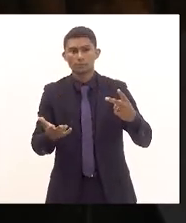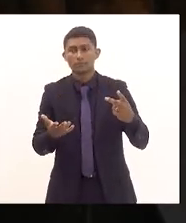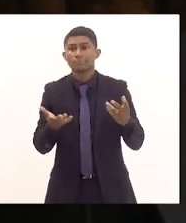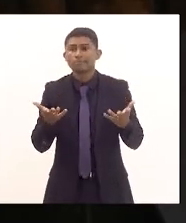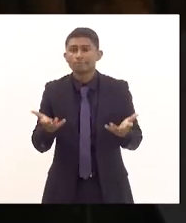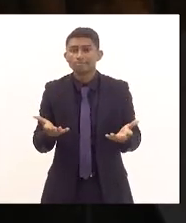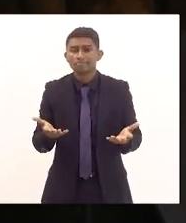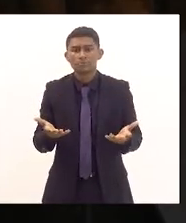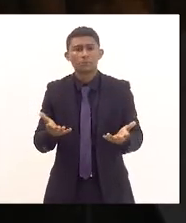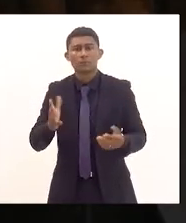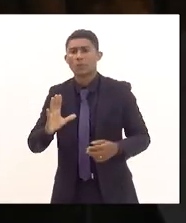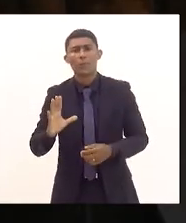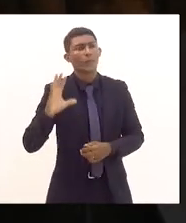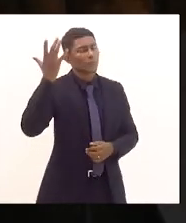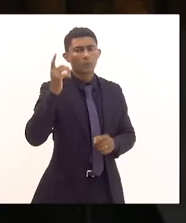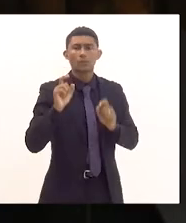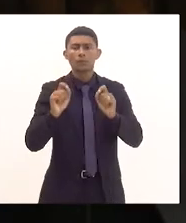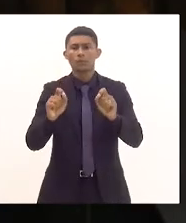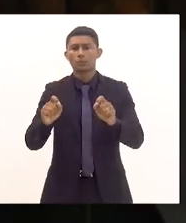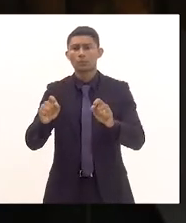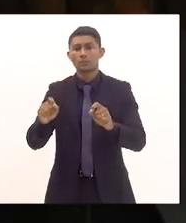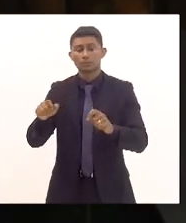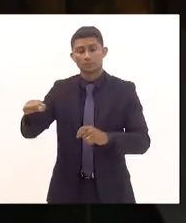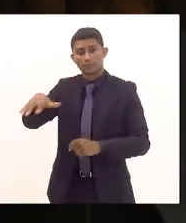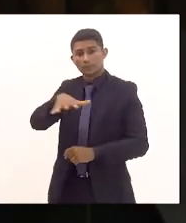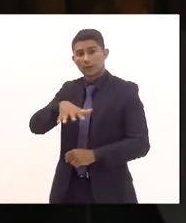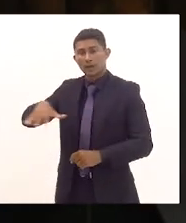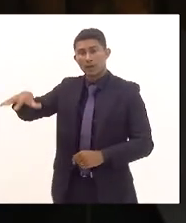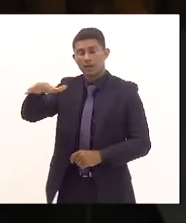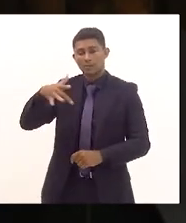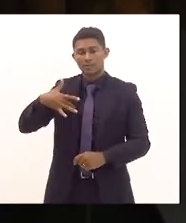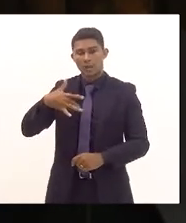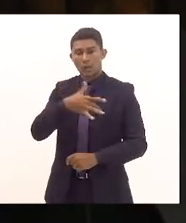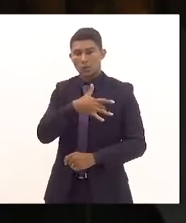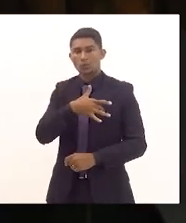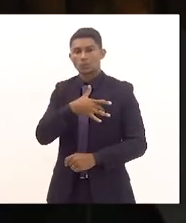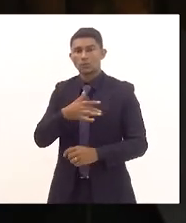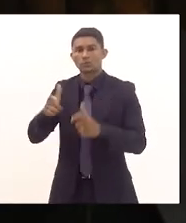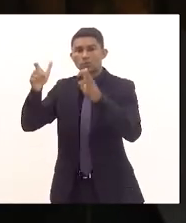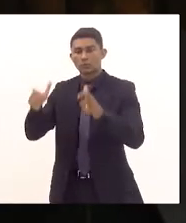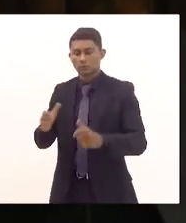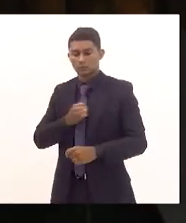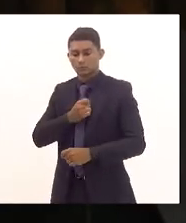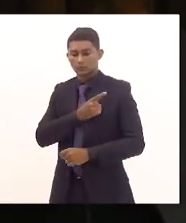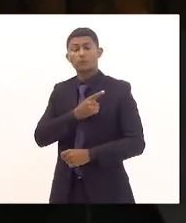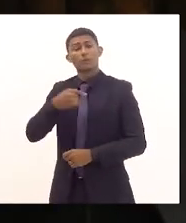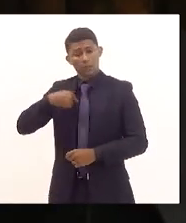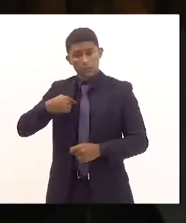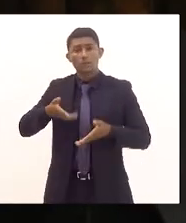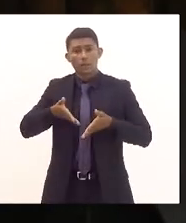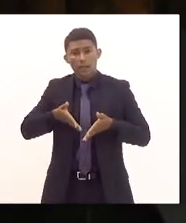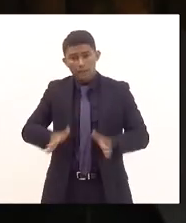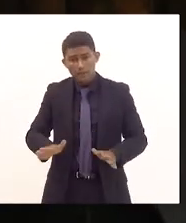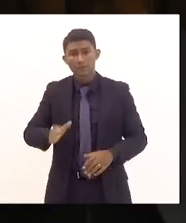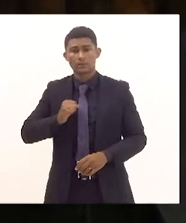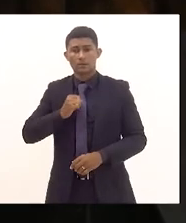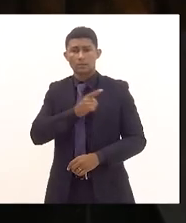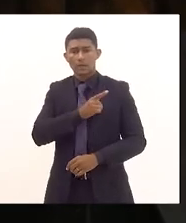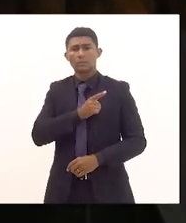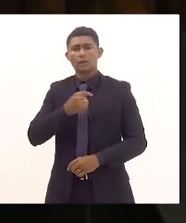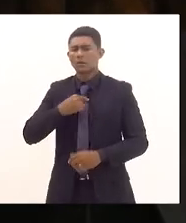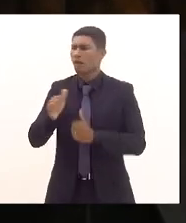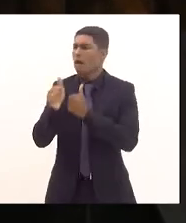absurdo que vem acontecendo com a saúde de São Gonçalo eu como Gonçalense vem acompanhando isso de perto